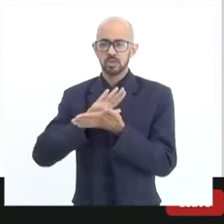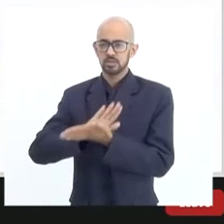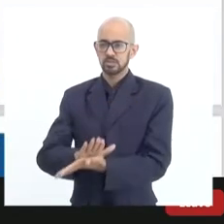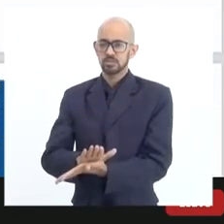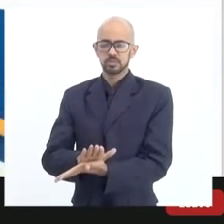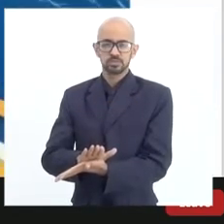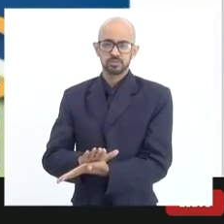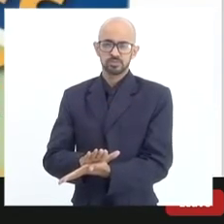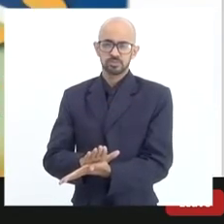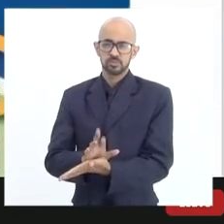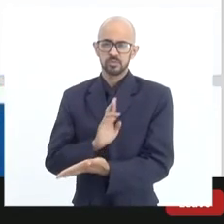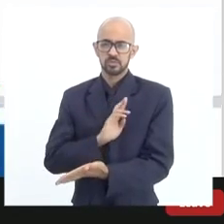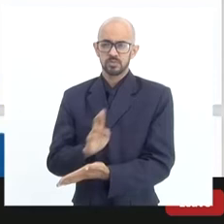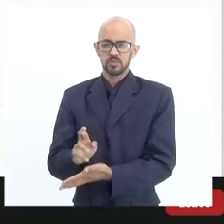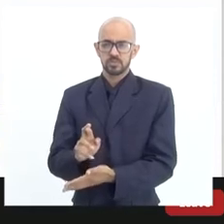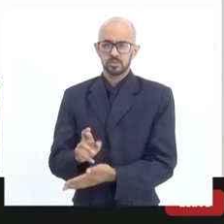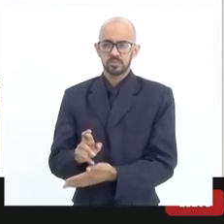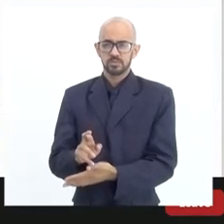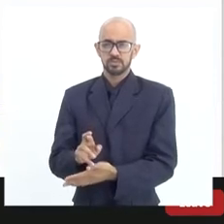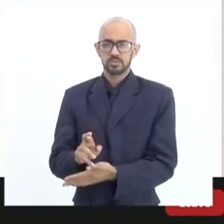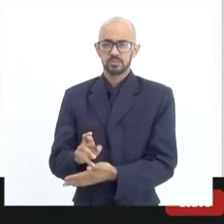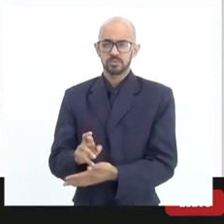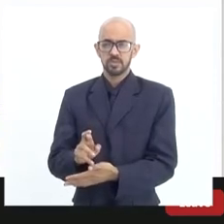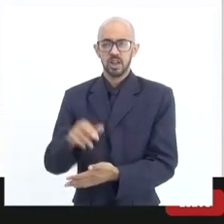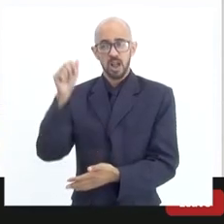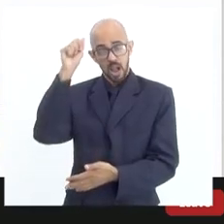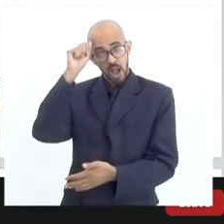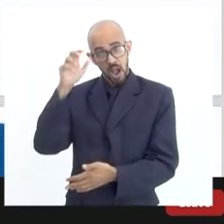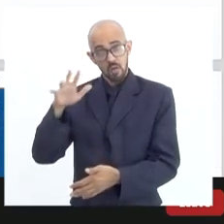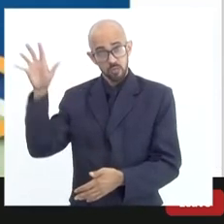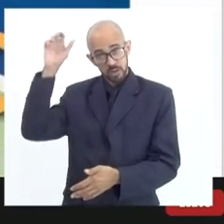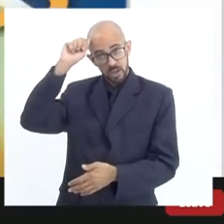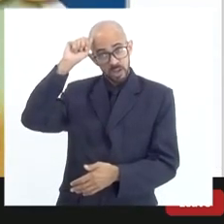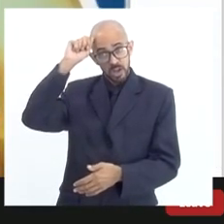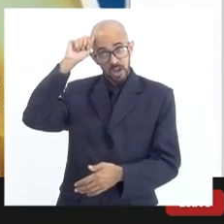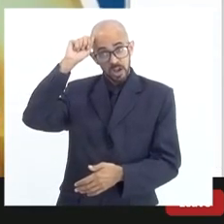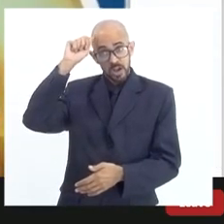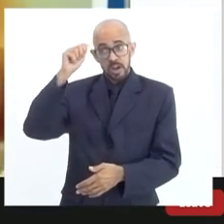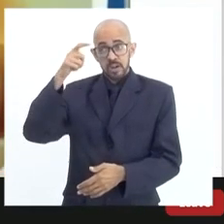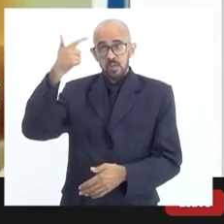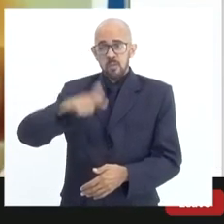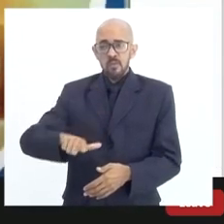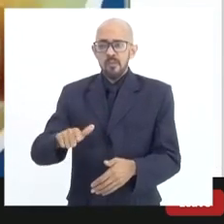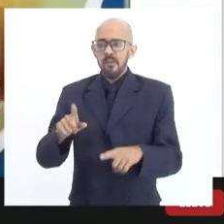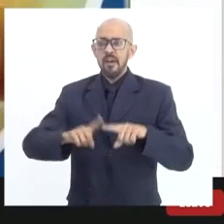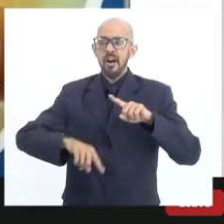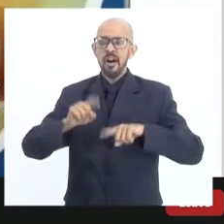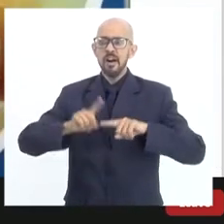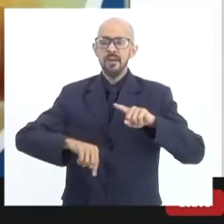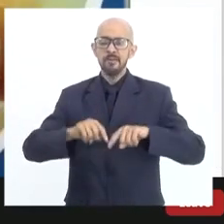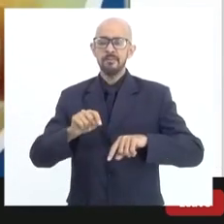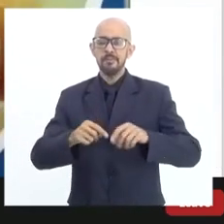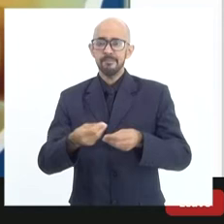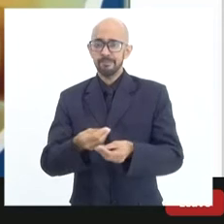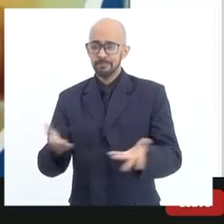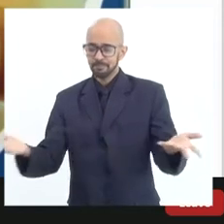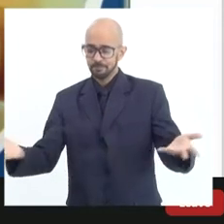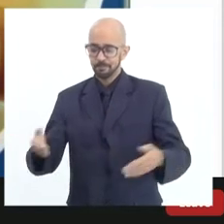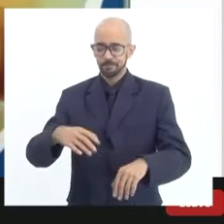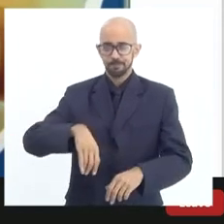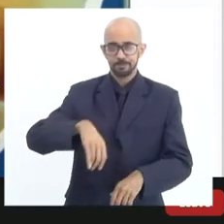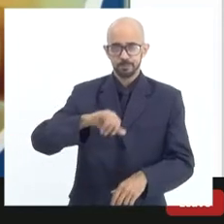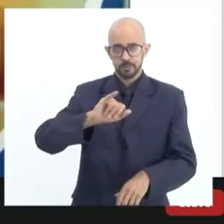discriminador com as religiões, né, de matriz africana. E isso aqui foi um outro material distribuído pela JMJ